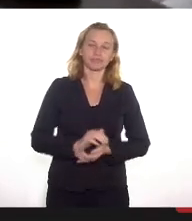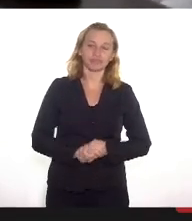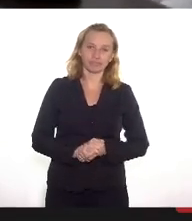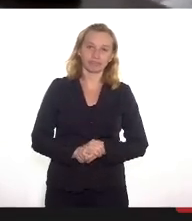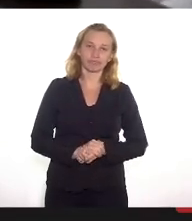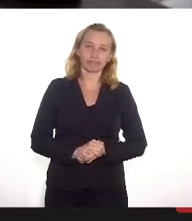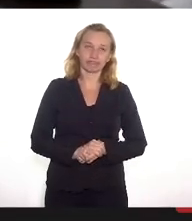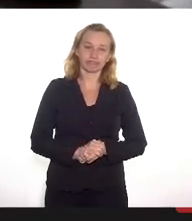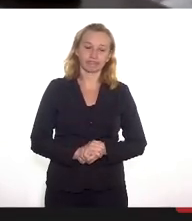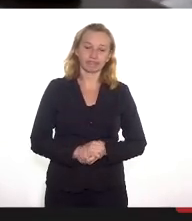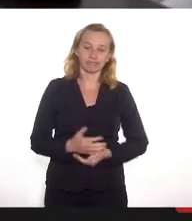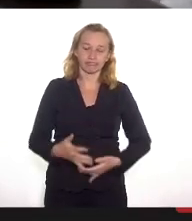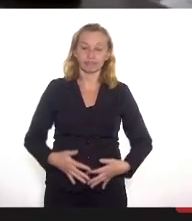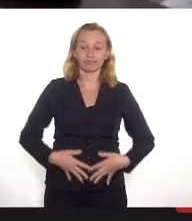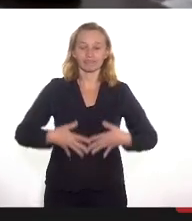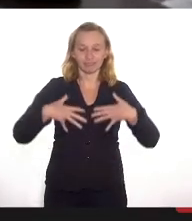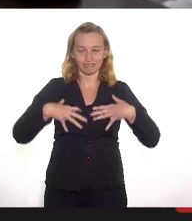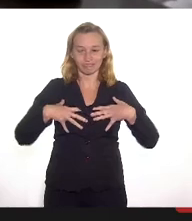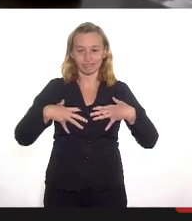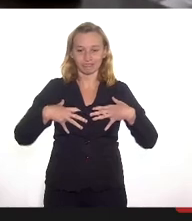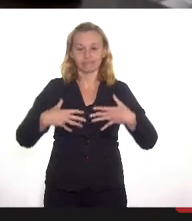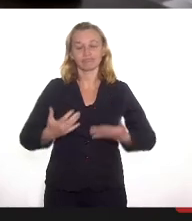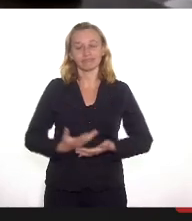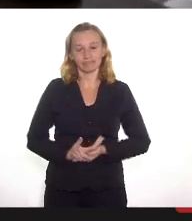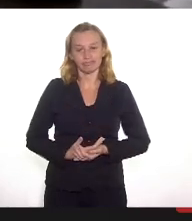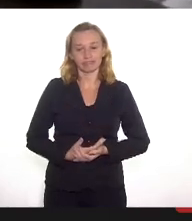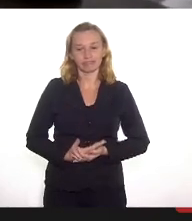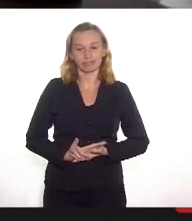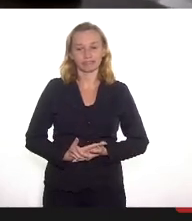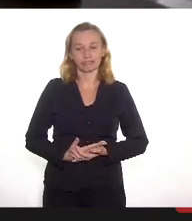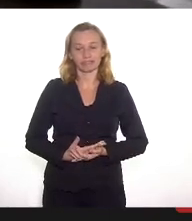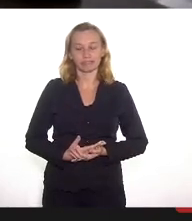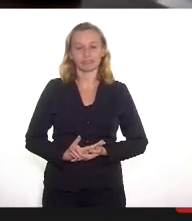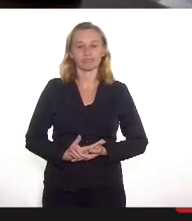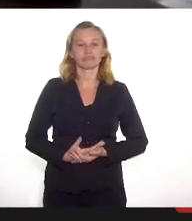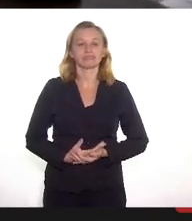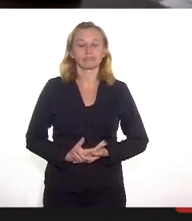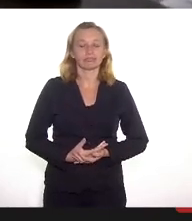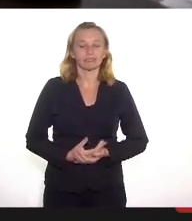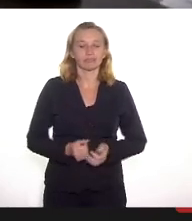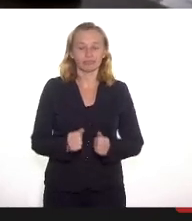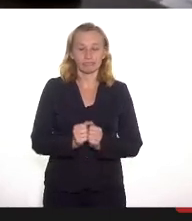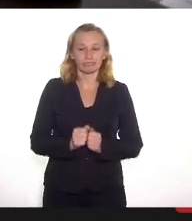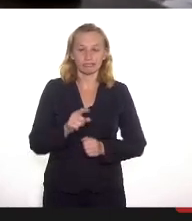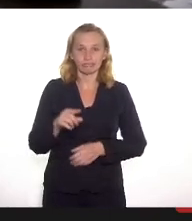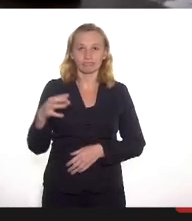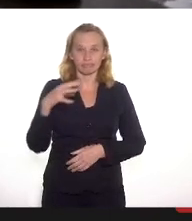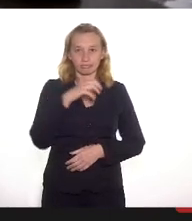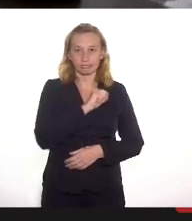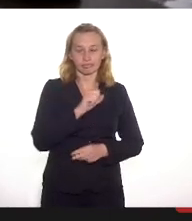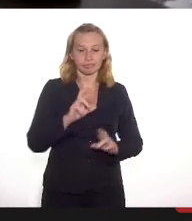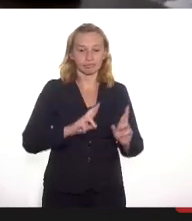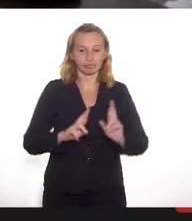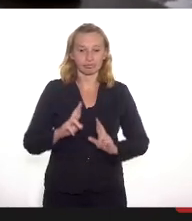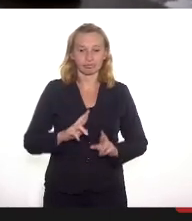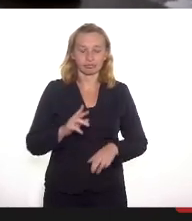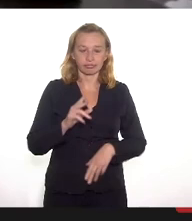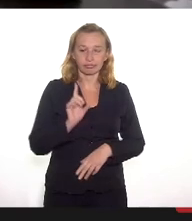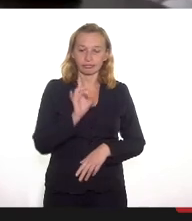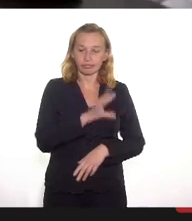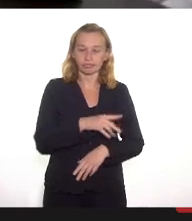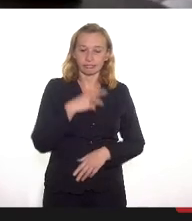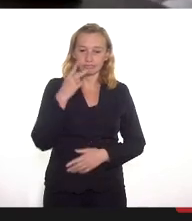no Brasil atender sua solicitação tá é só rapidamente com relação a essa última